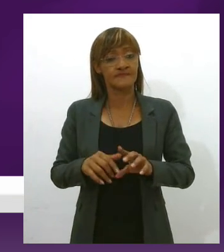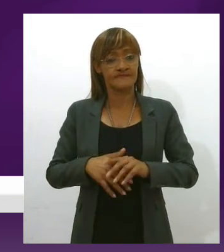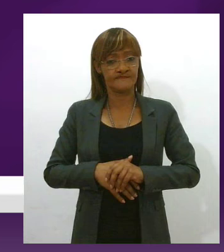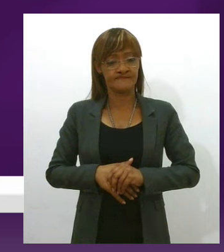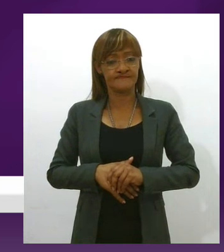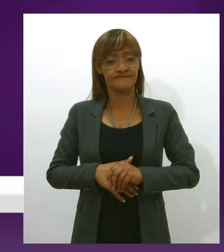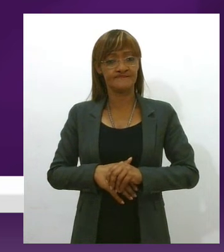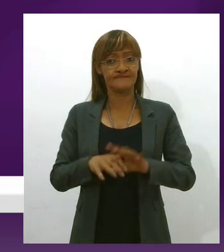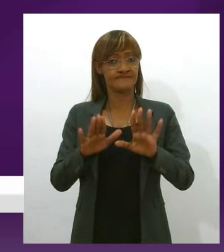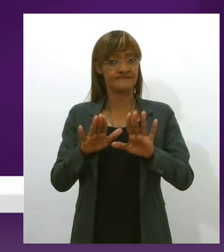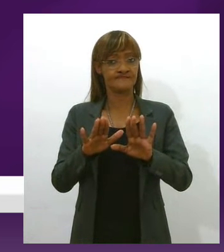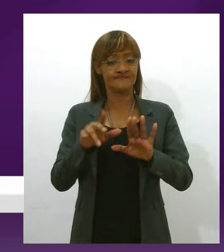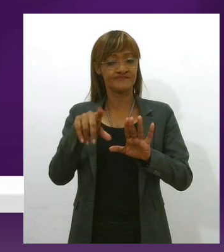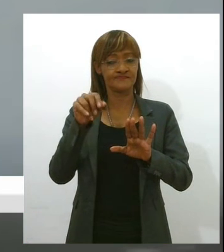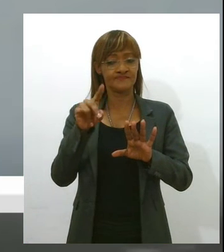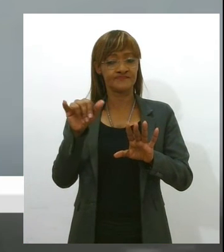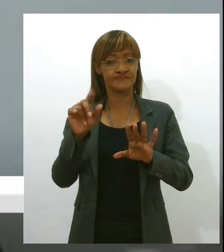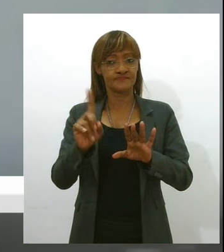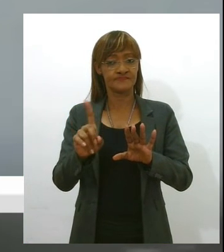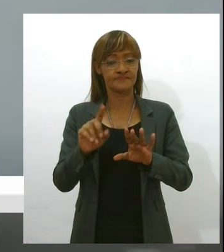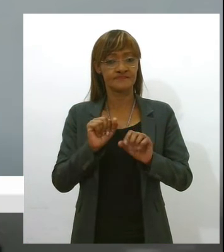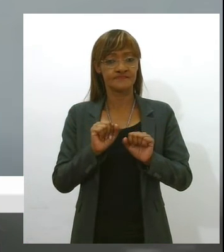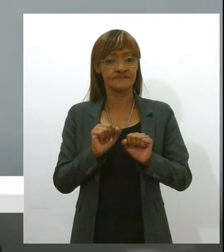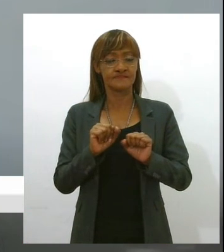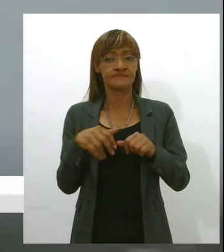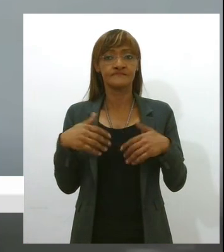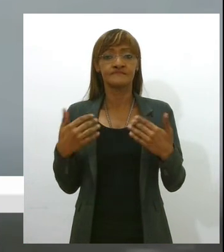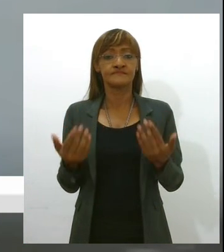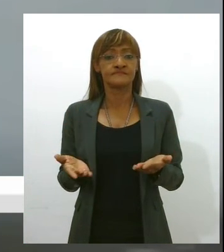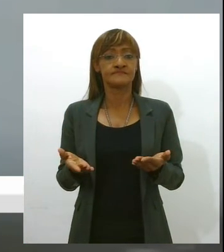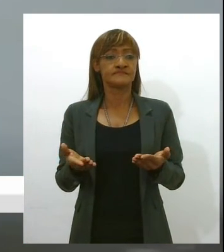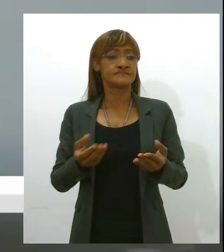assim. Então, tipo, e o consumismo...